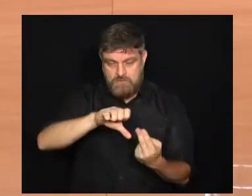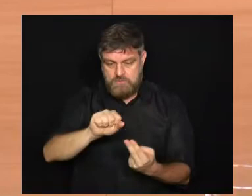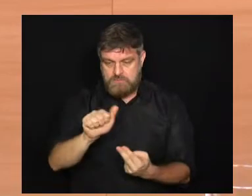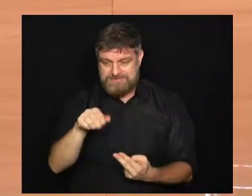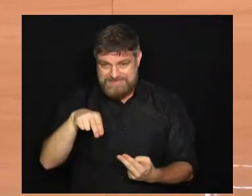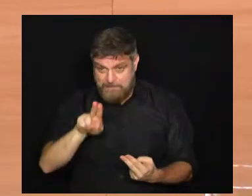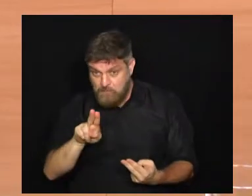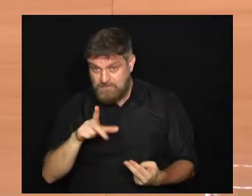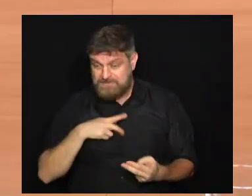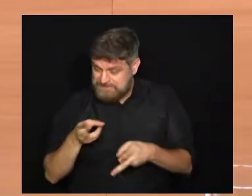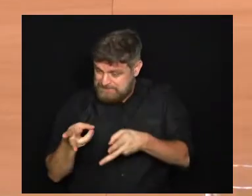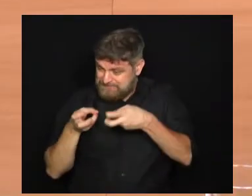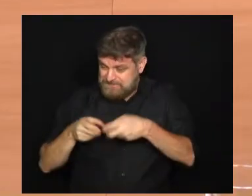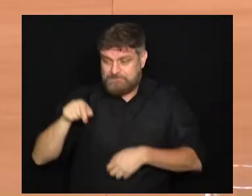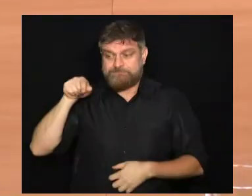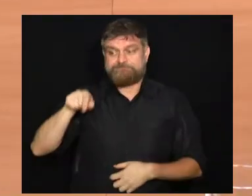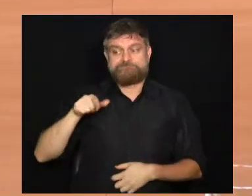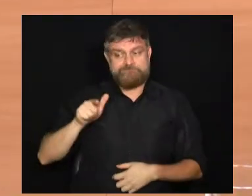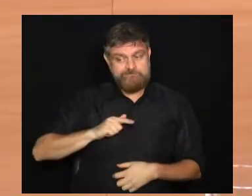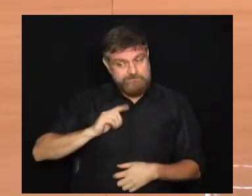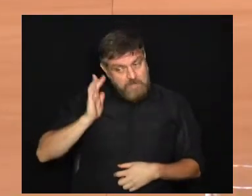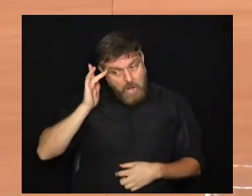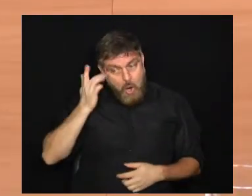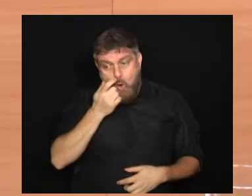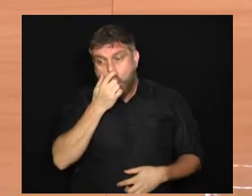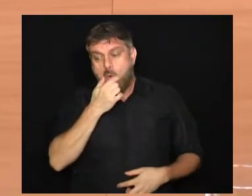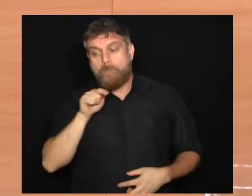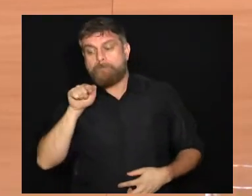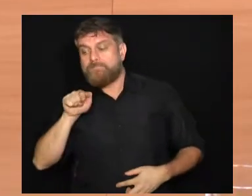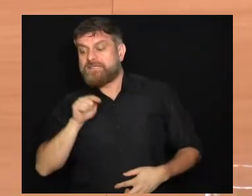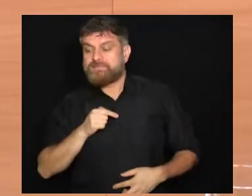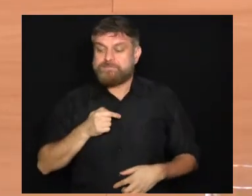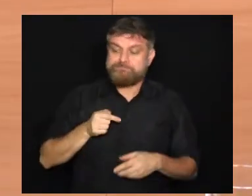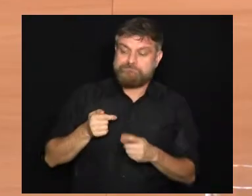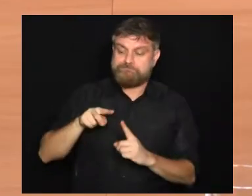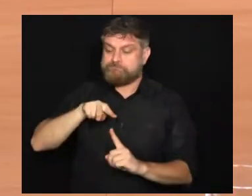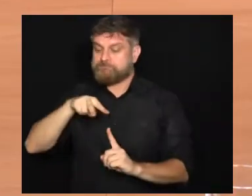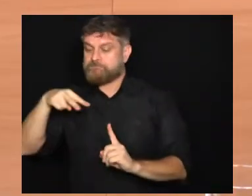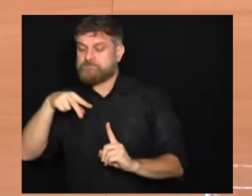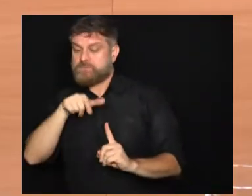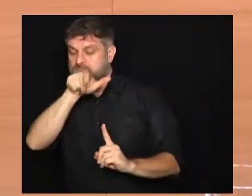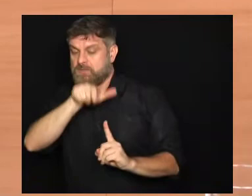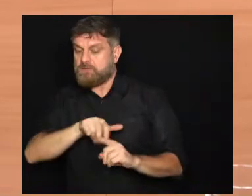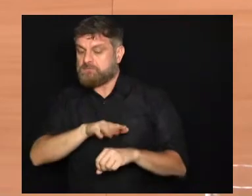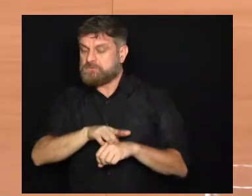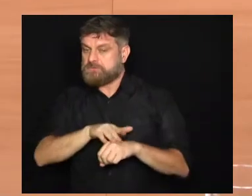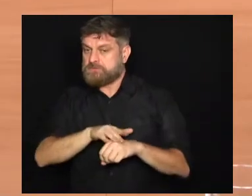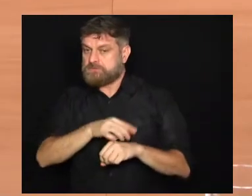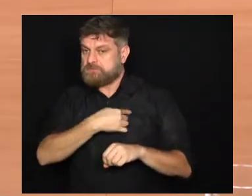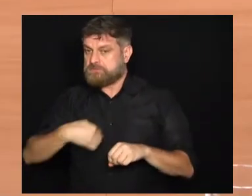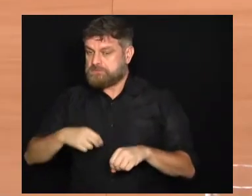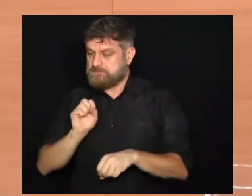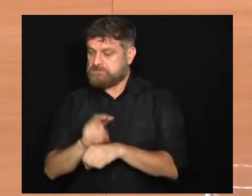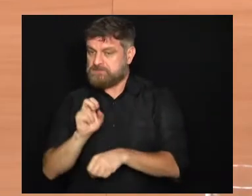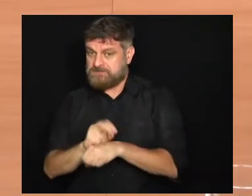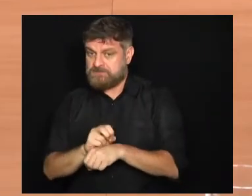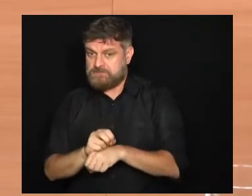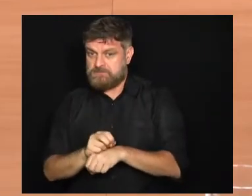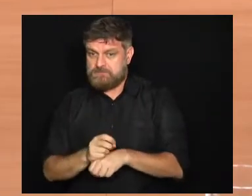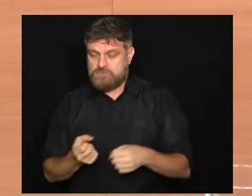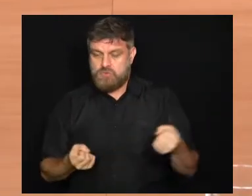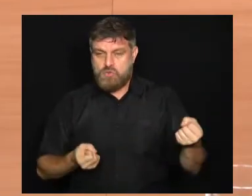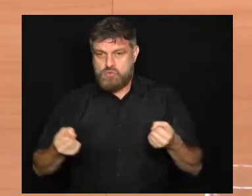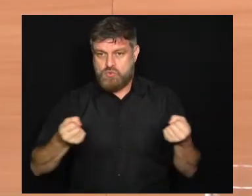havendo necessidade, havendo a alta suspeitabilidade do quadro, esses pacientes são